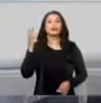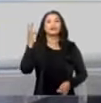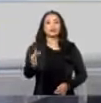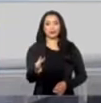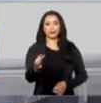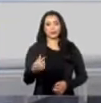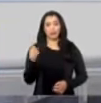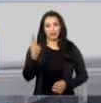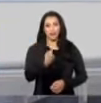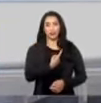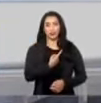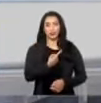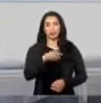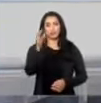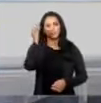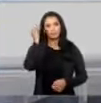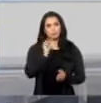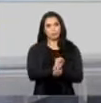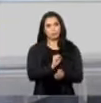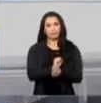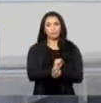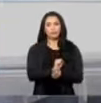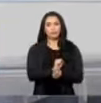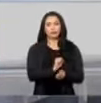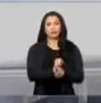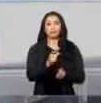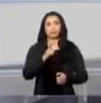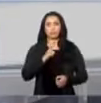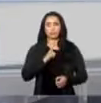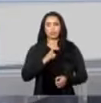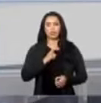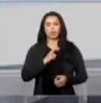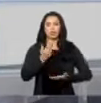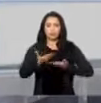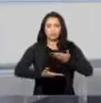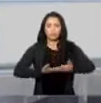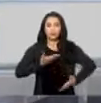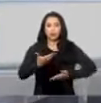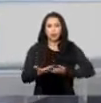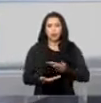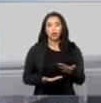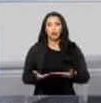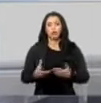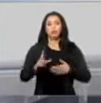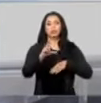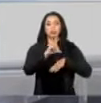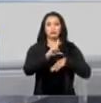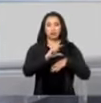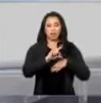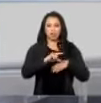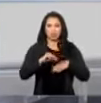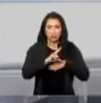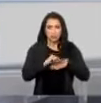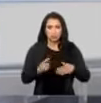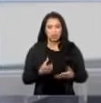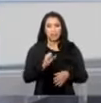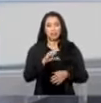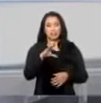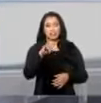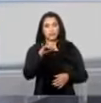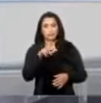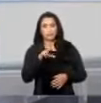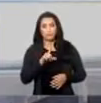esperamos ter um bom entendimento entre o governo e o setor, a sociedade civil como um todo, para o futuro